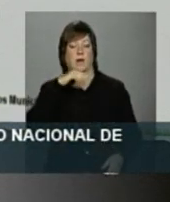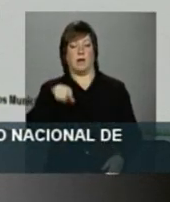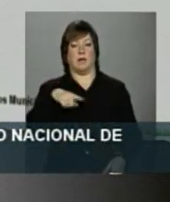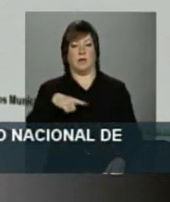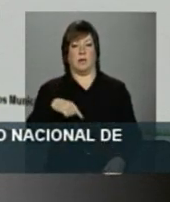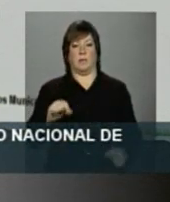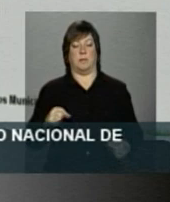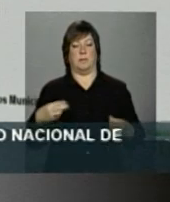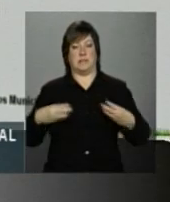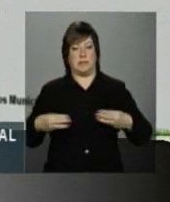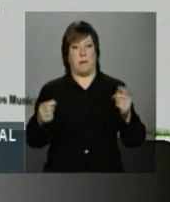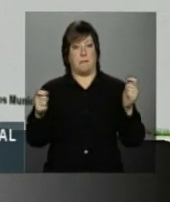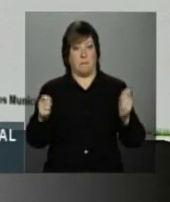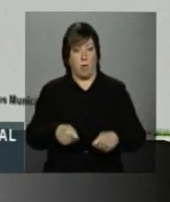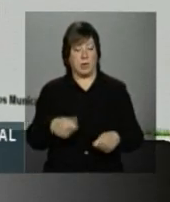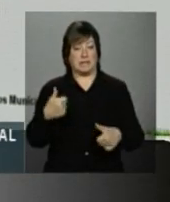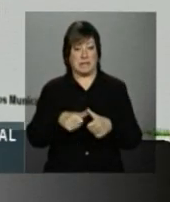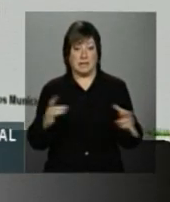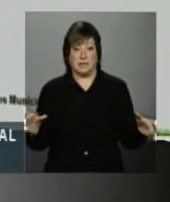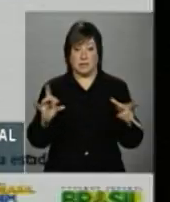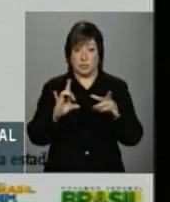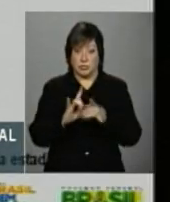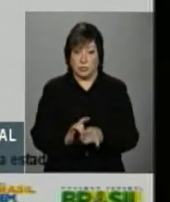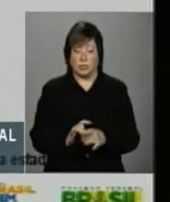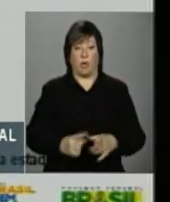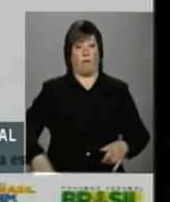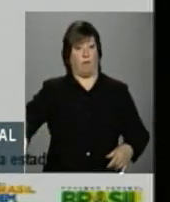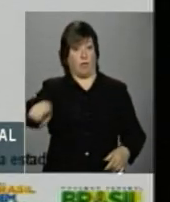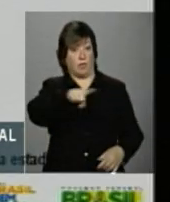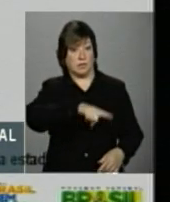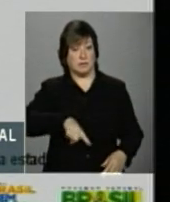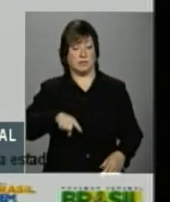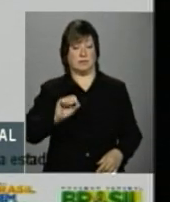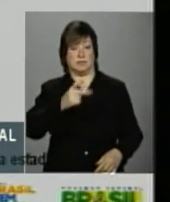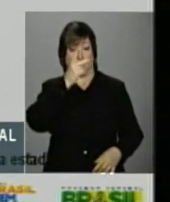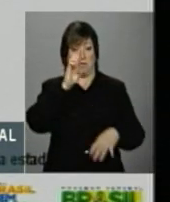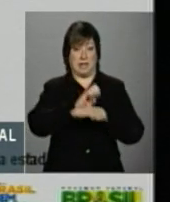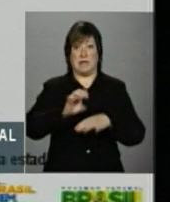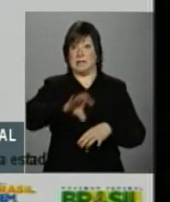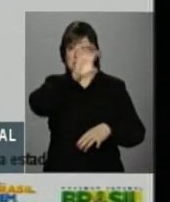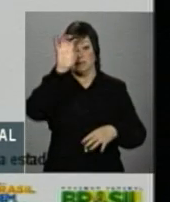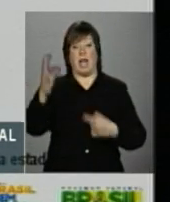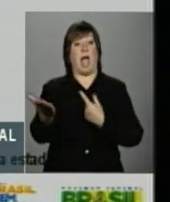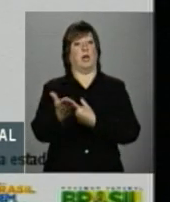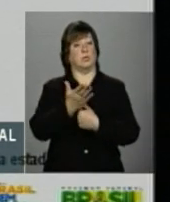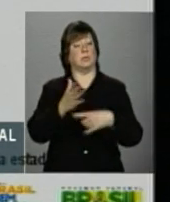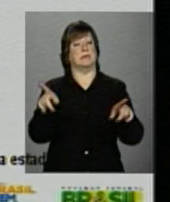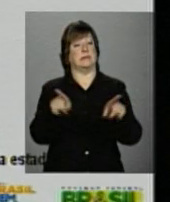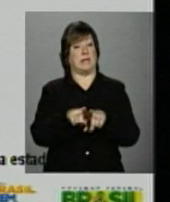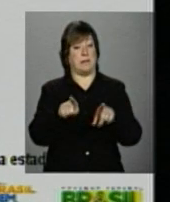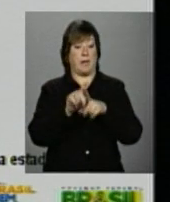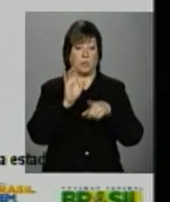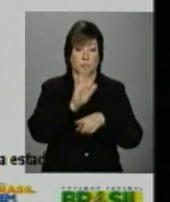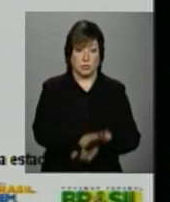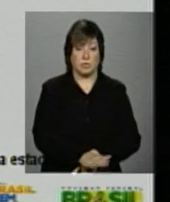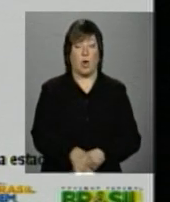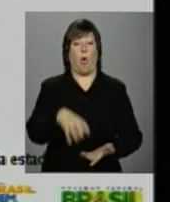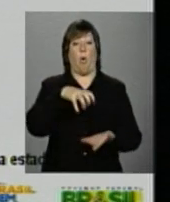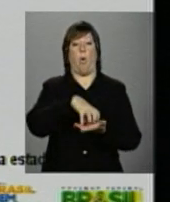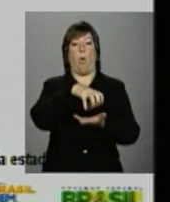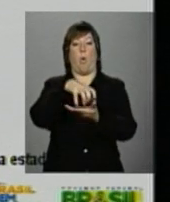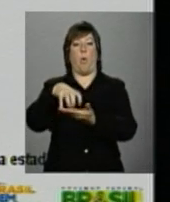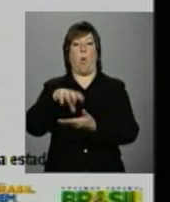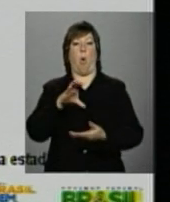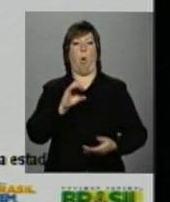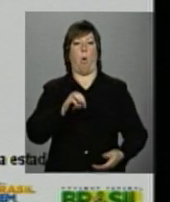eh possa estar se integrando e que os senhores nos Estados possam estar colaborando também bem né esse os comitês na verdade